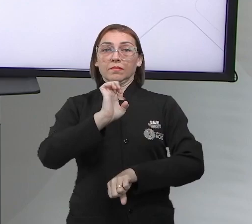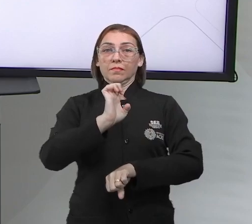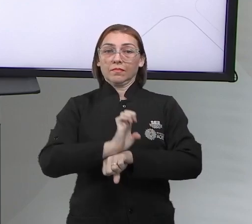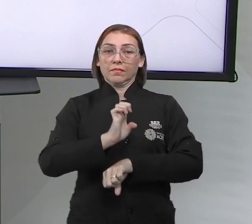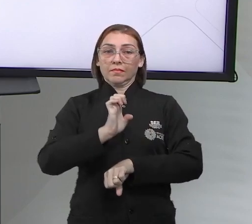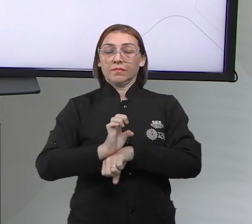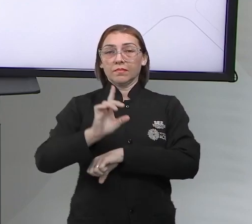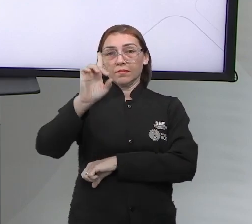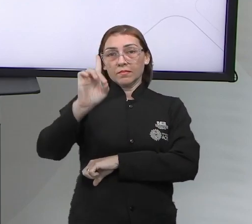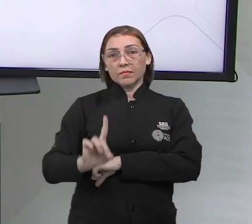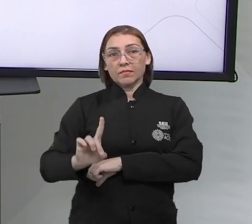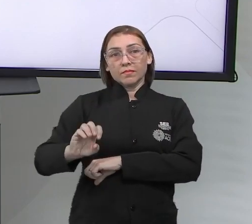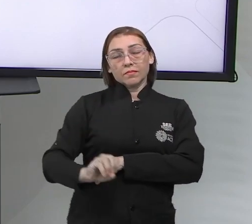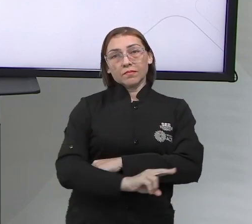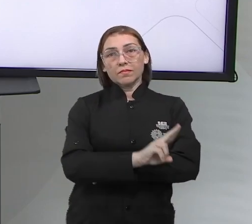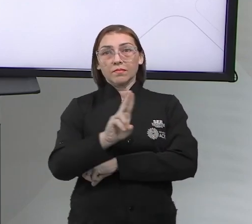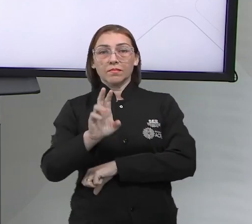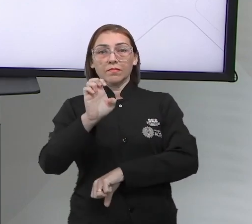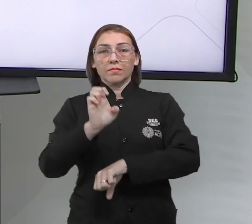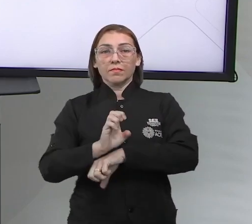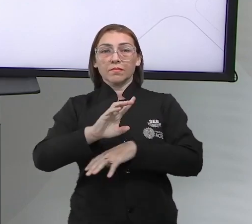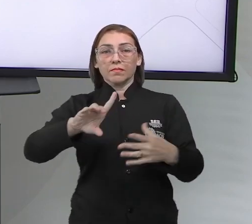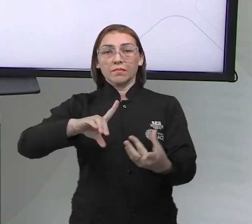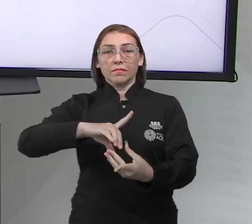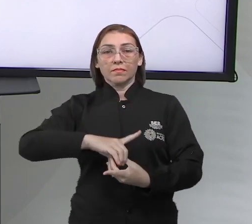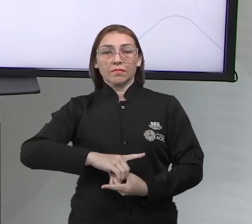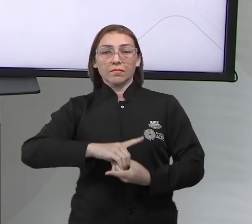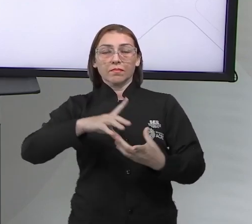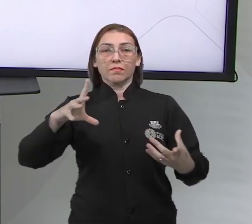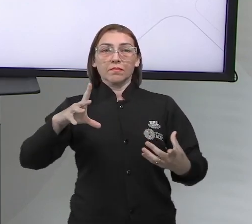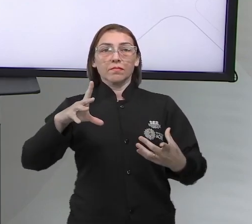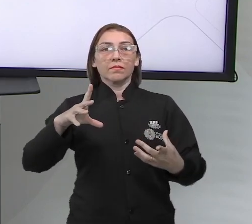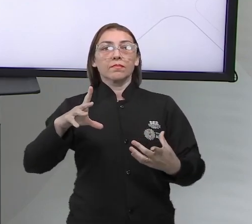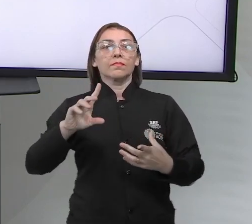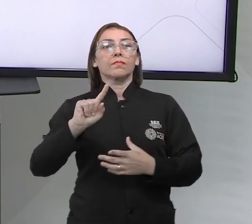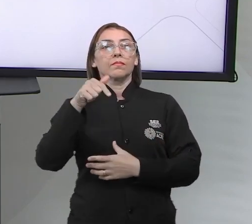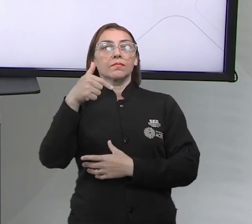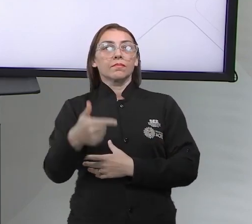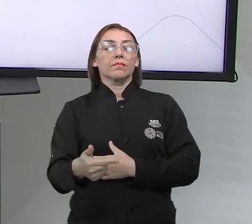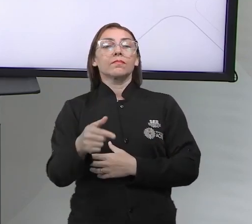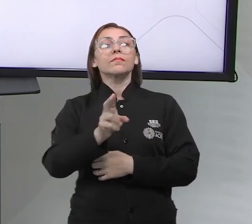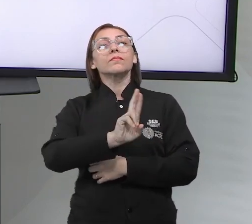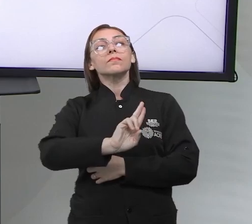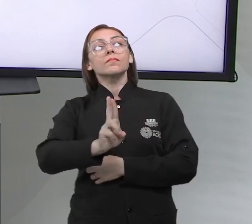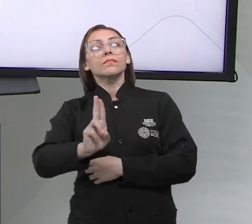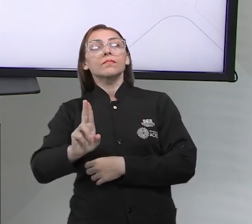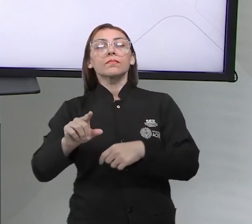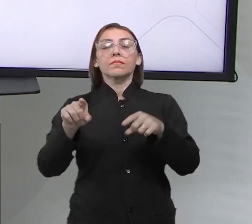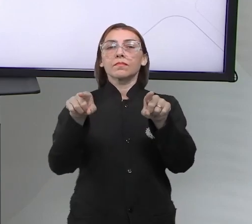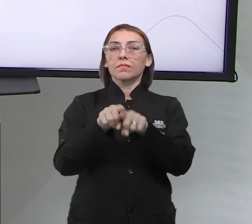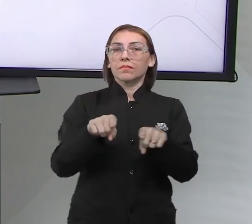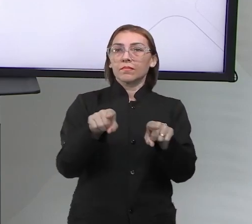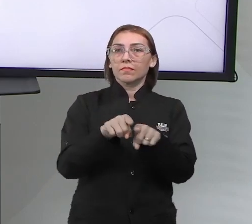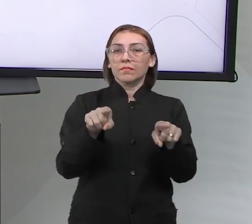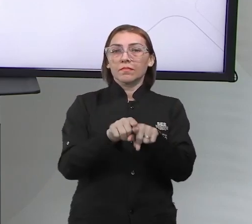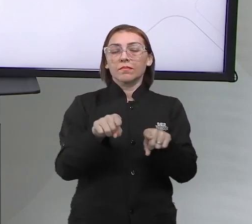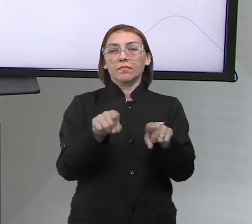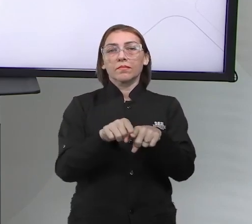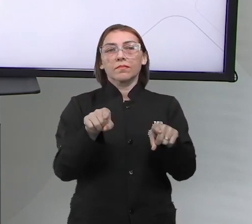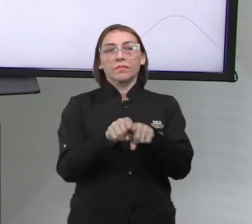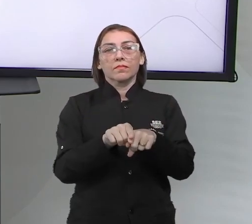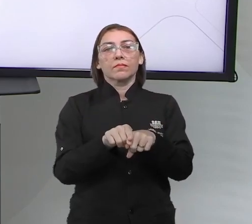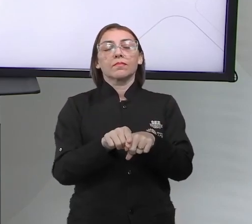Direito, ou Estado Democrático de Direito, que é uma outra nomenclatura também